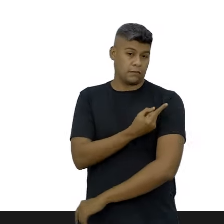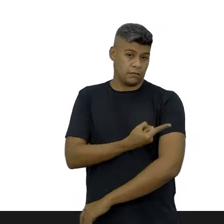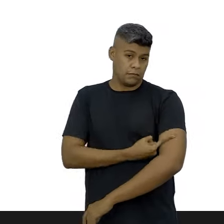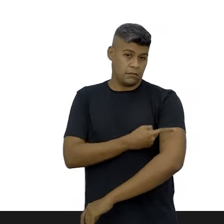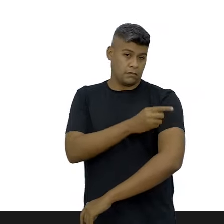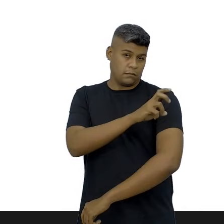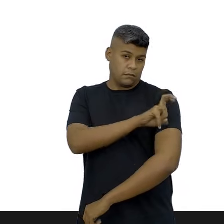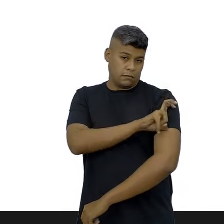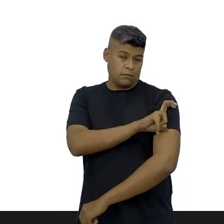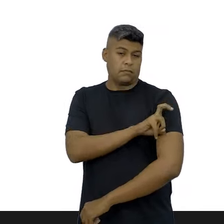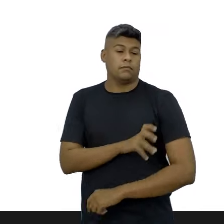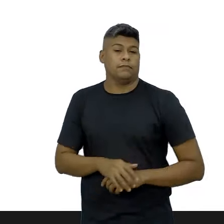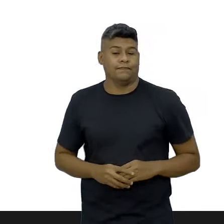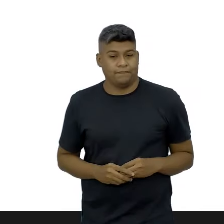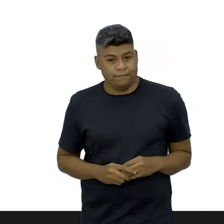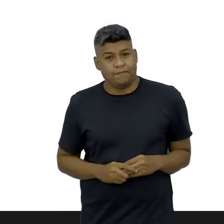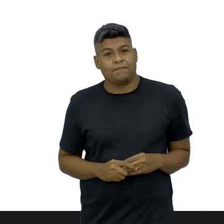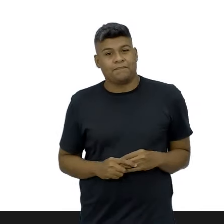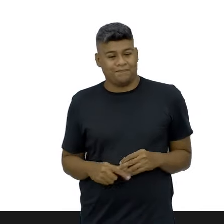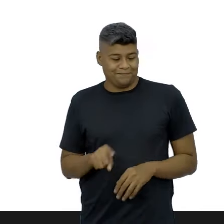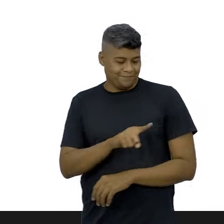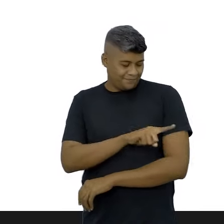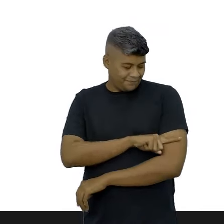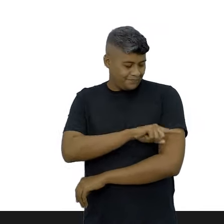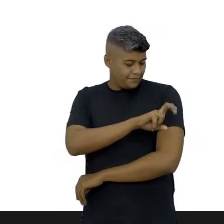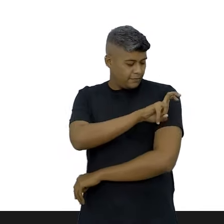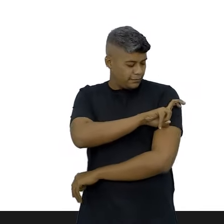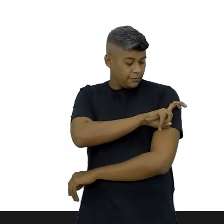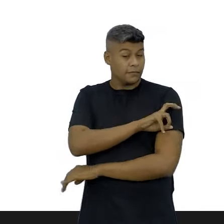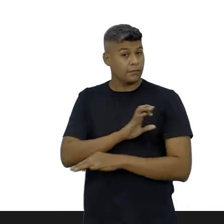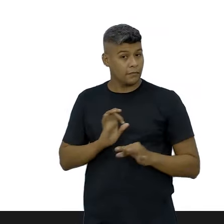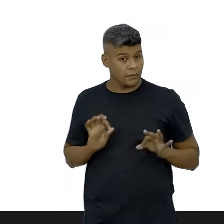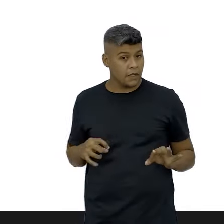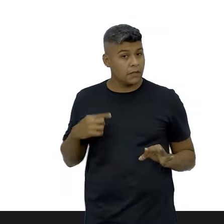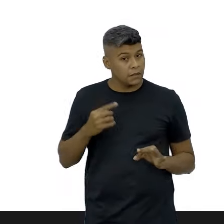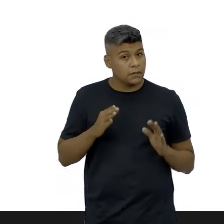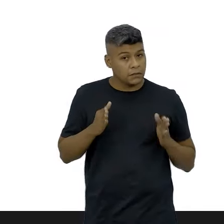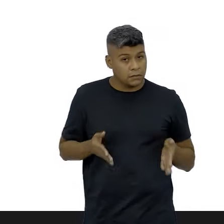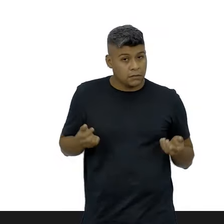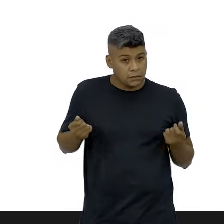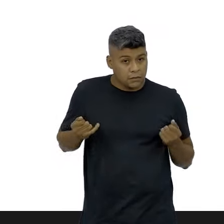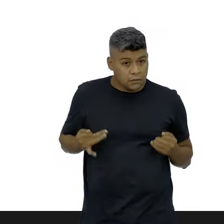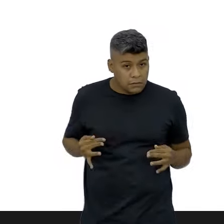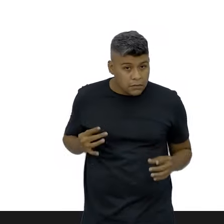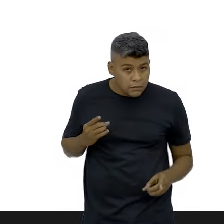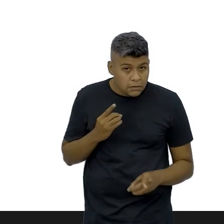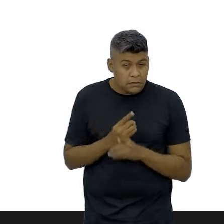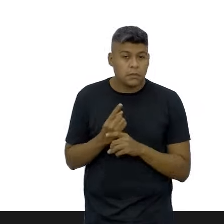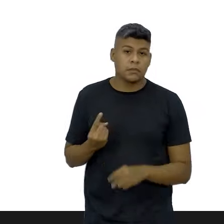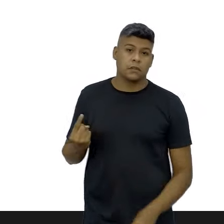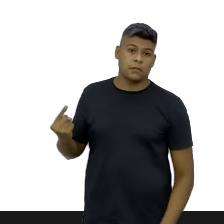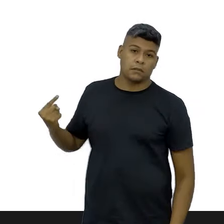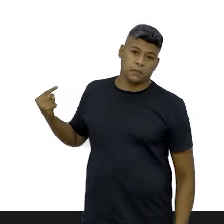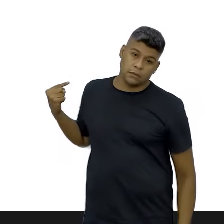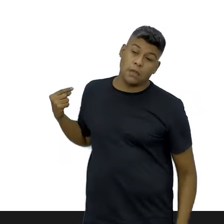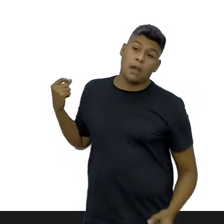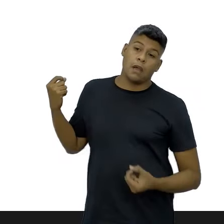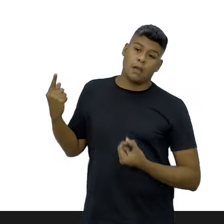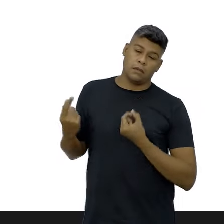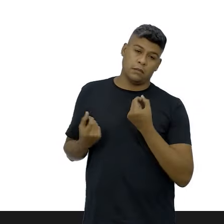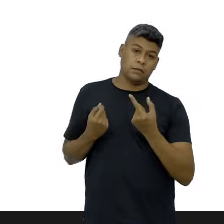seja, elas se estendem do primeiro ao quinto ano. E como nós já mencionamos no encontro anterior,